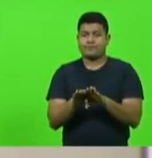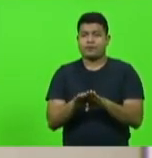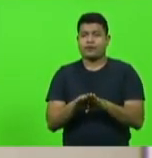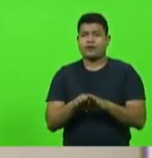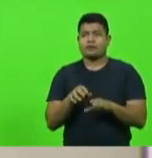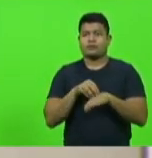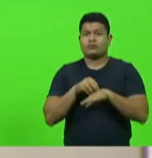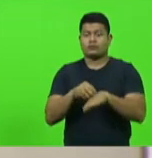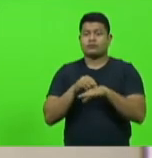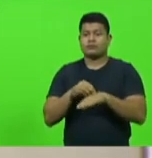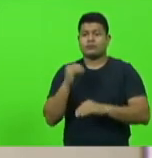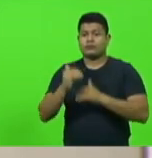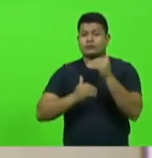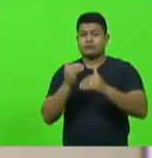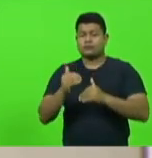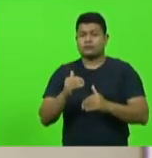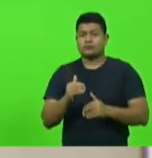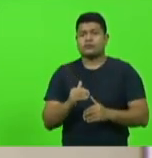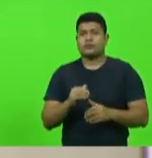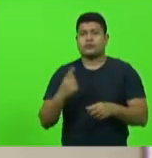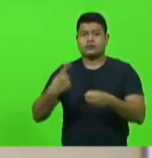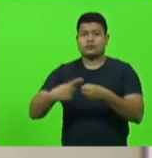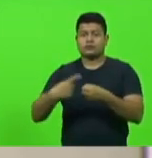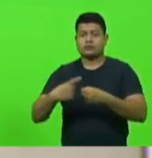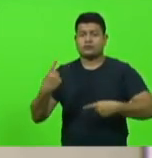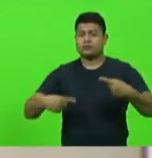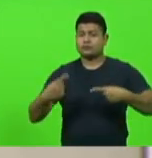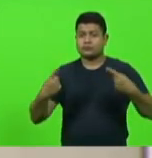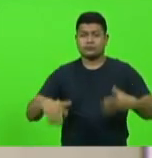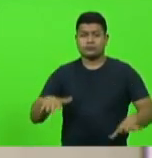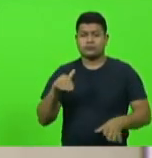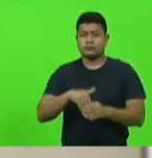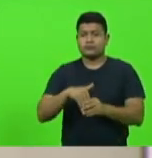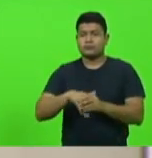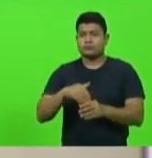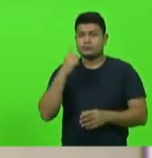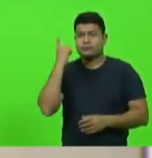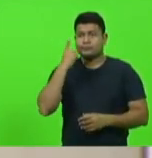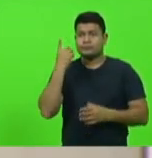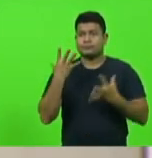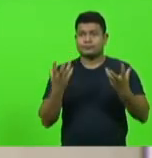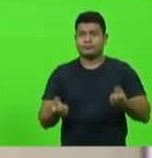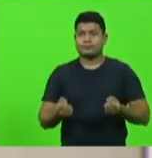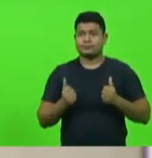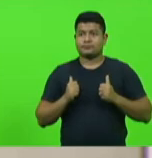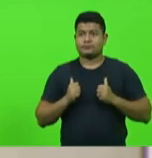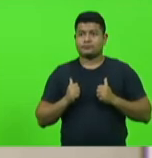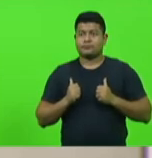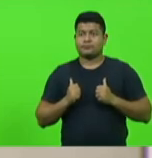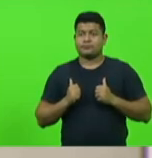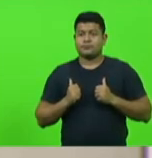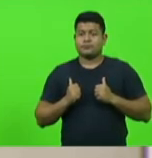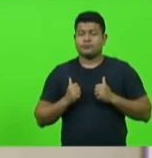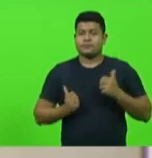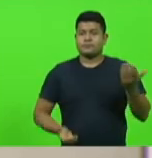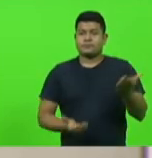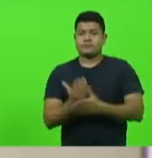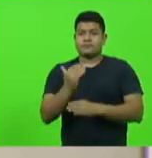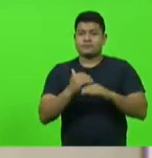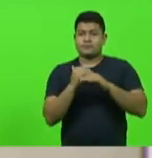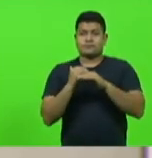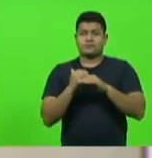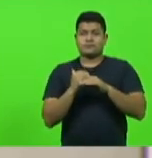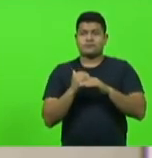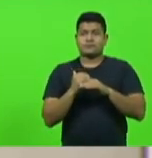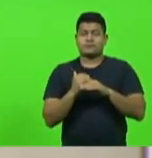em discussão. Não havendo quem queira discutir, é em votação. Deputados que aprovam, permaneçam como se encontram. Aprovado